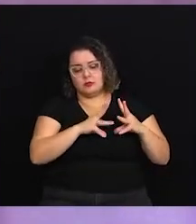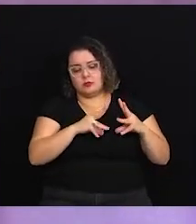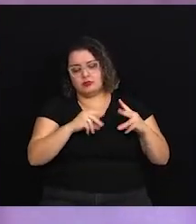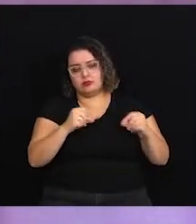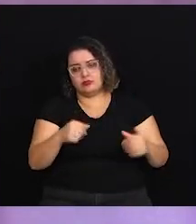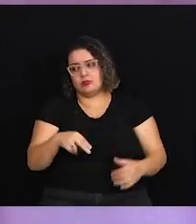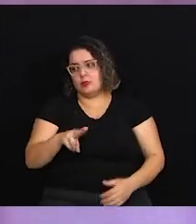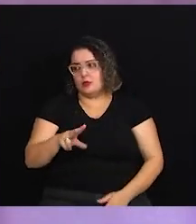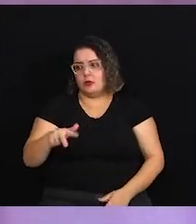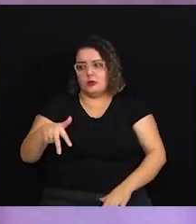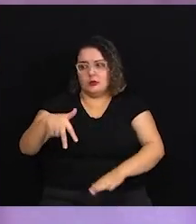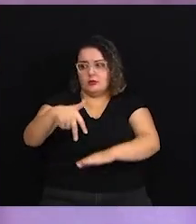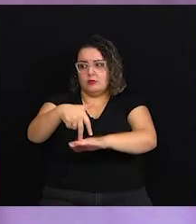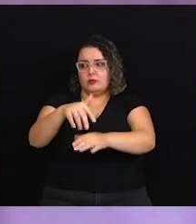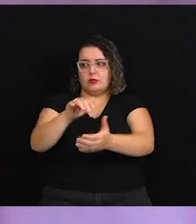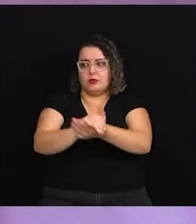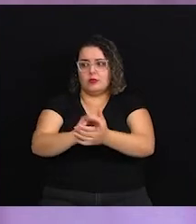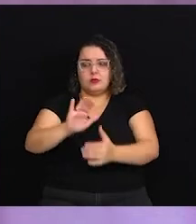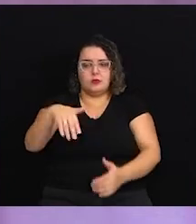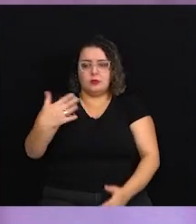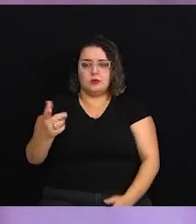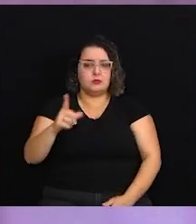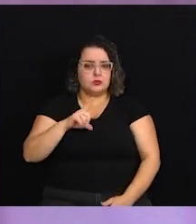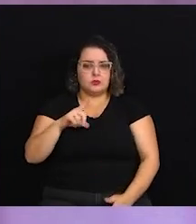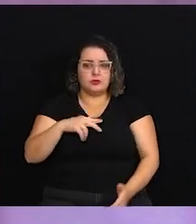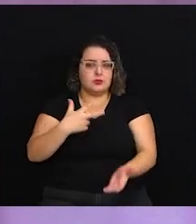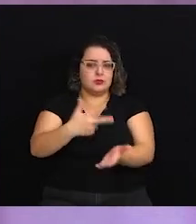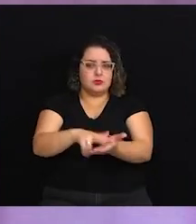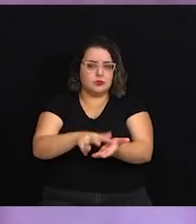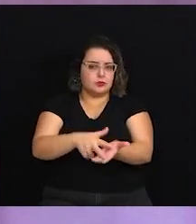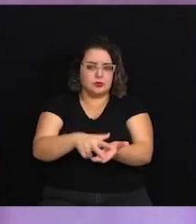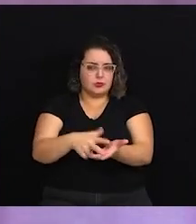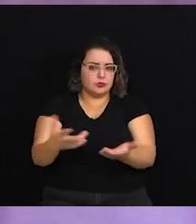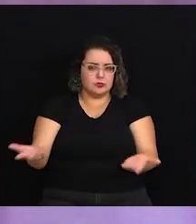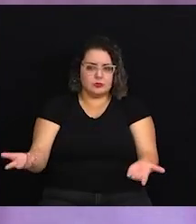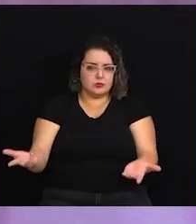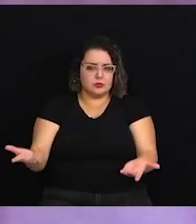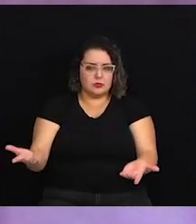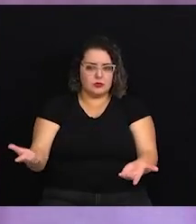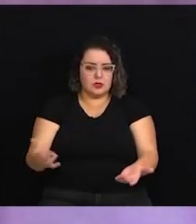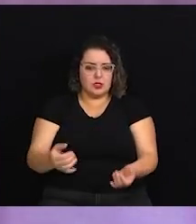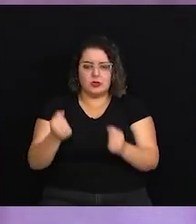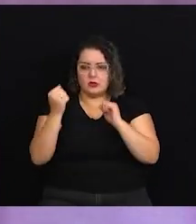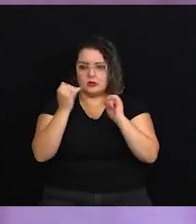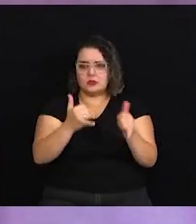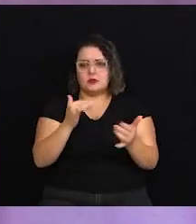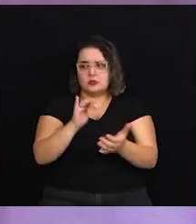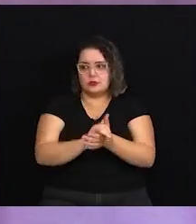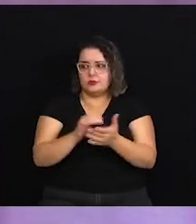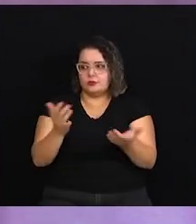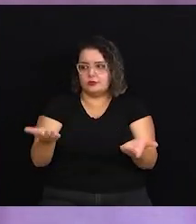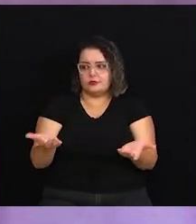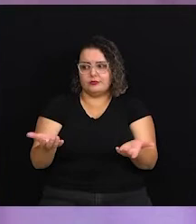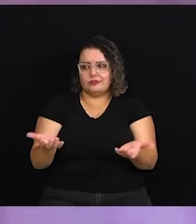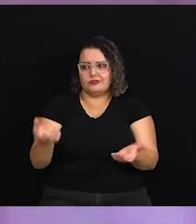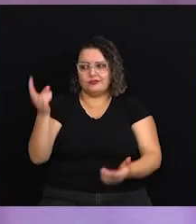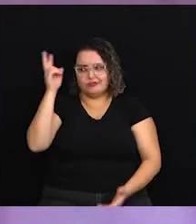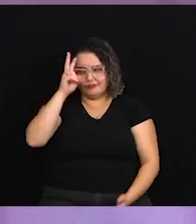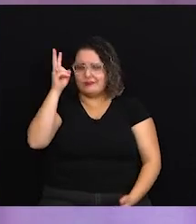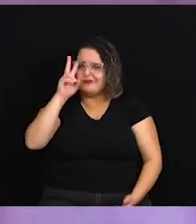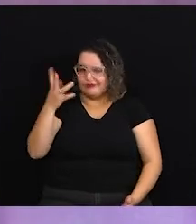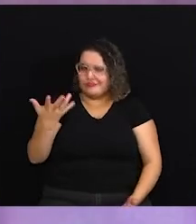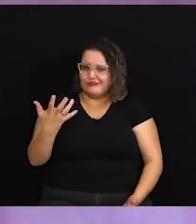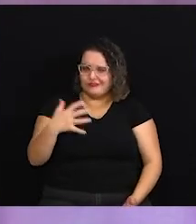senão a pessoa foi deixada no altar e quando se descobriu que a outra pessoa tinha influencia e mais